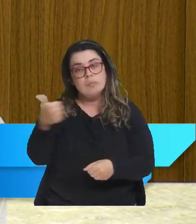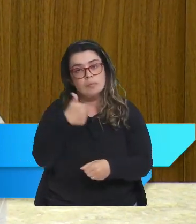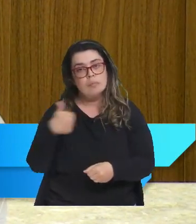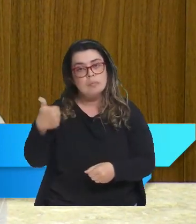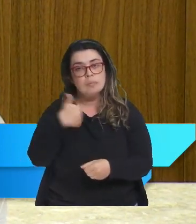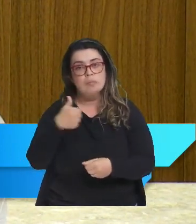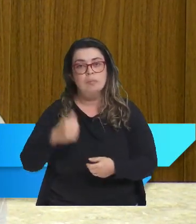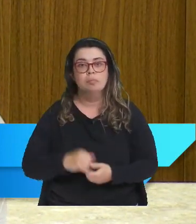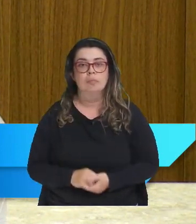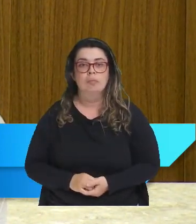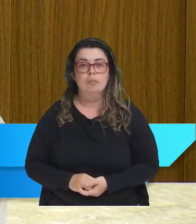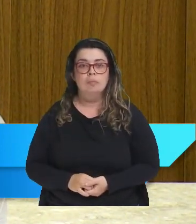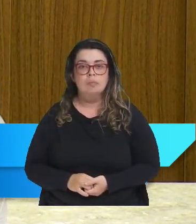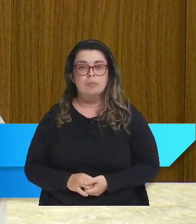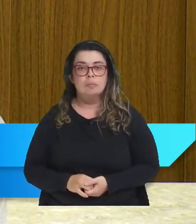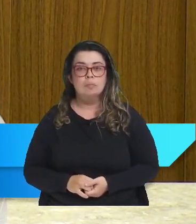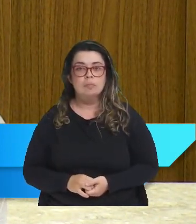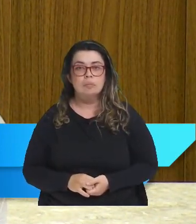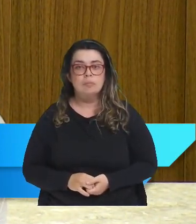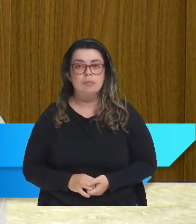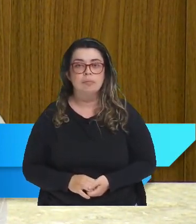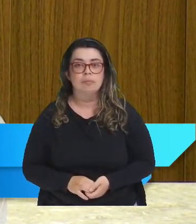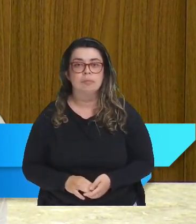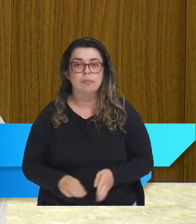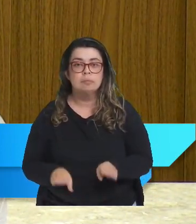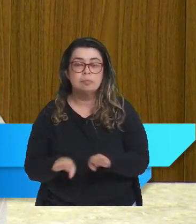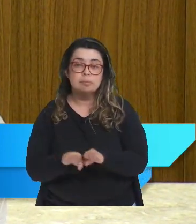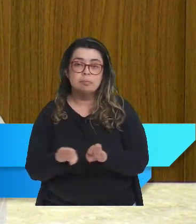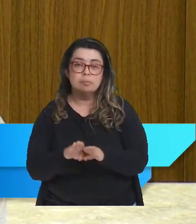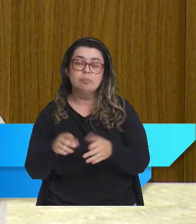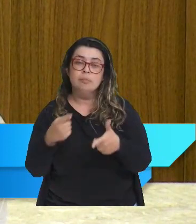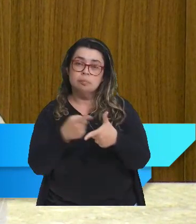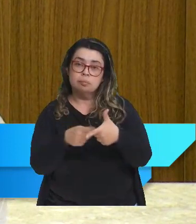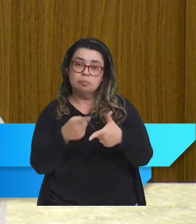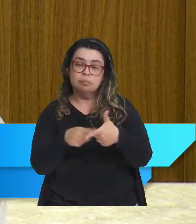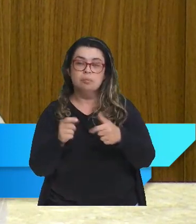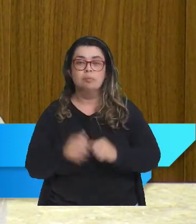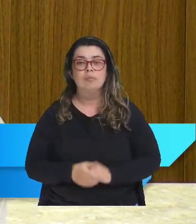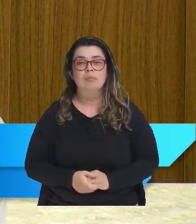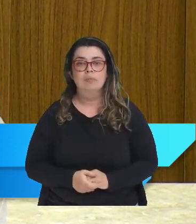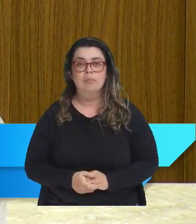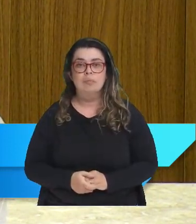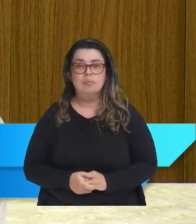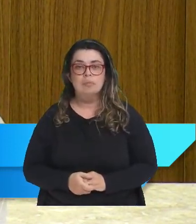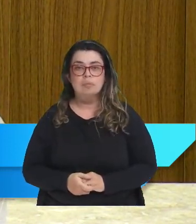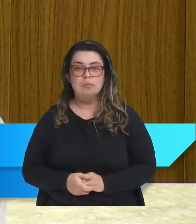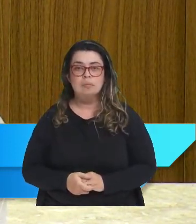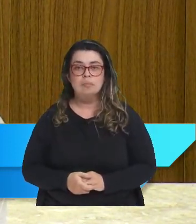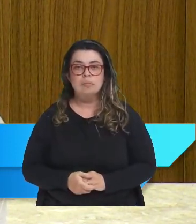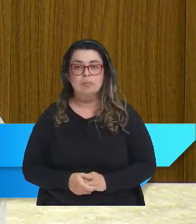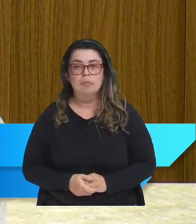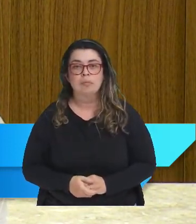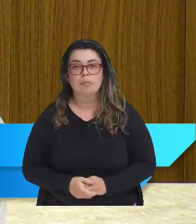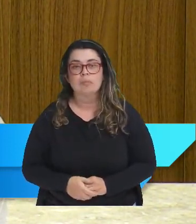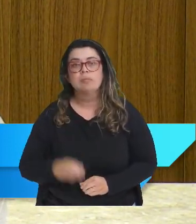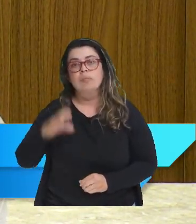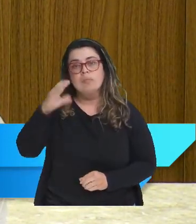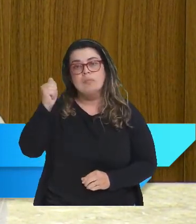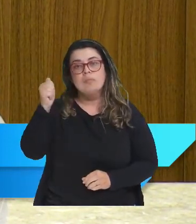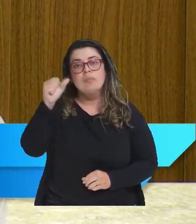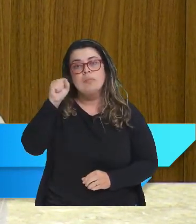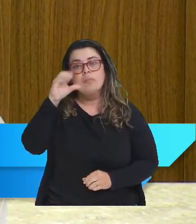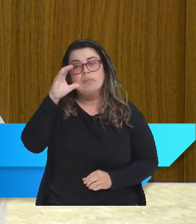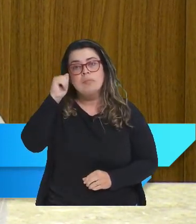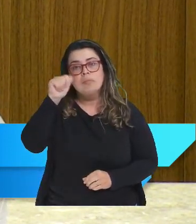ponte em si, mas também há uma reclamação no que diz respeito ao cascalhamento da estrada rural. Então, fica